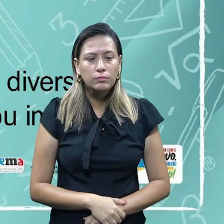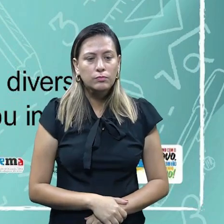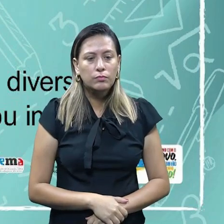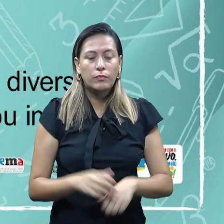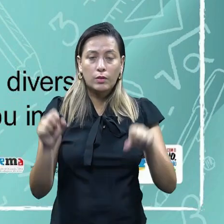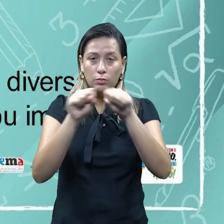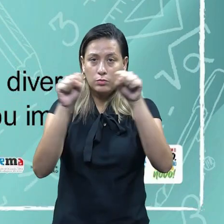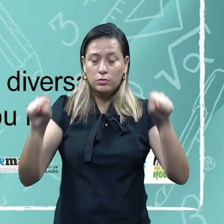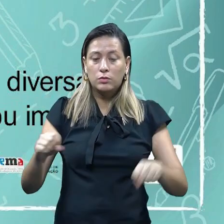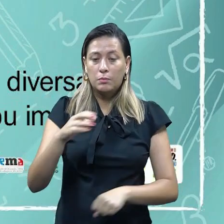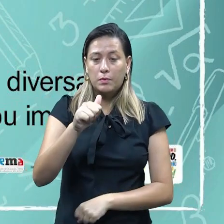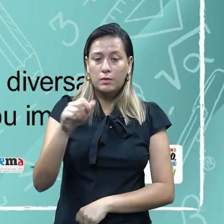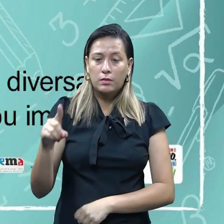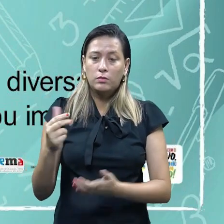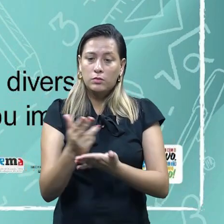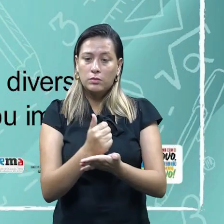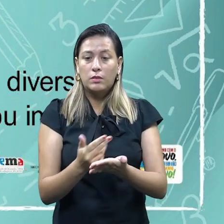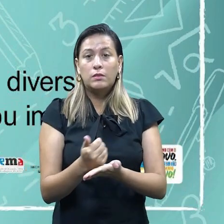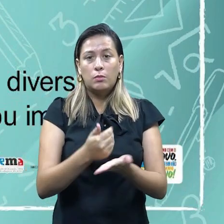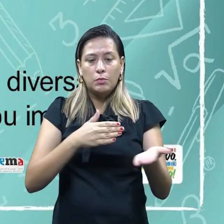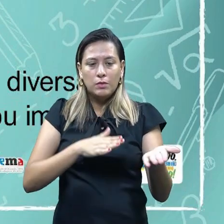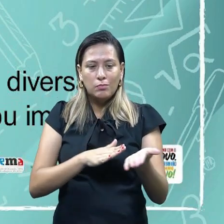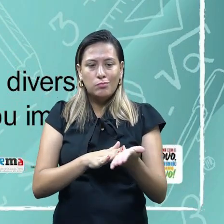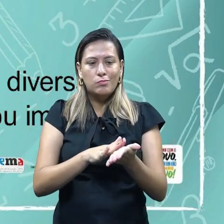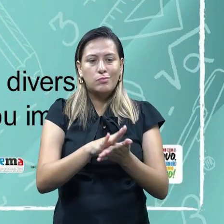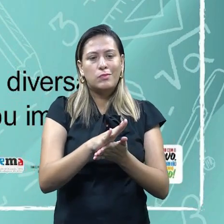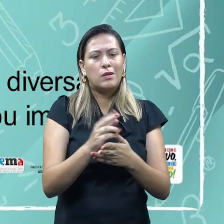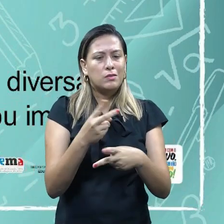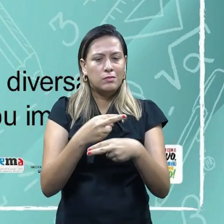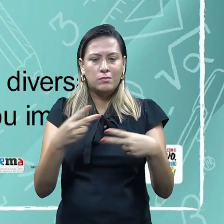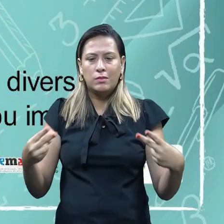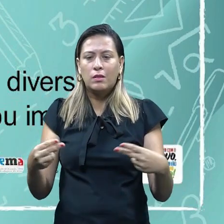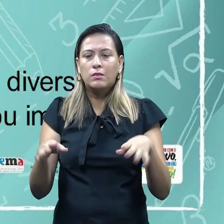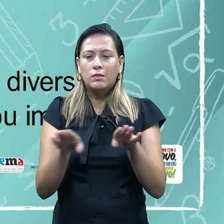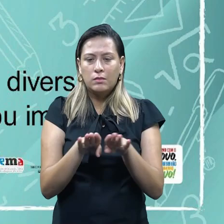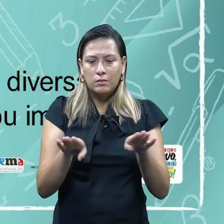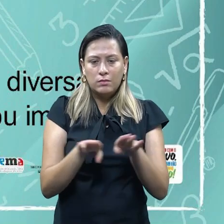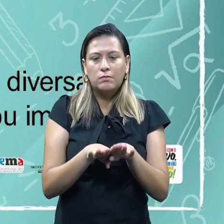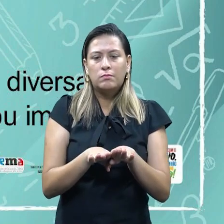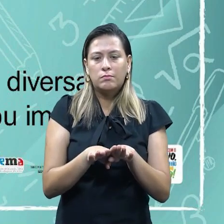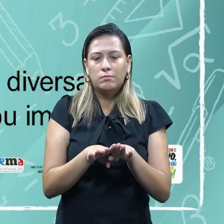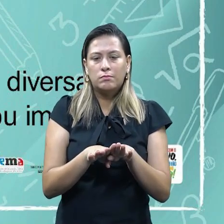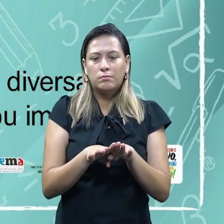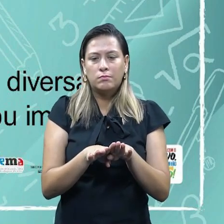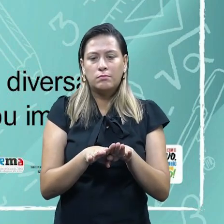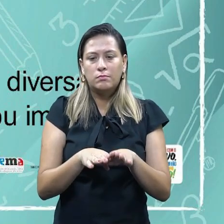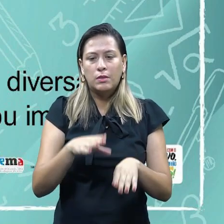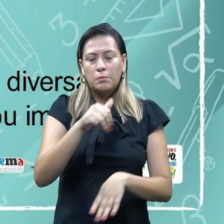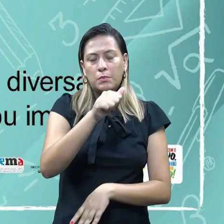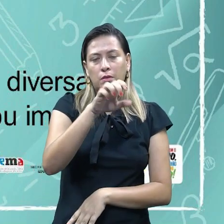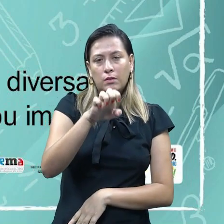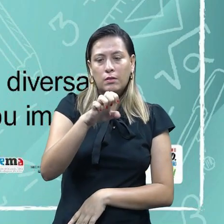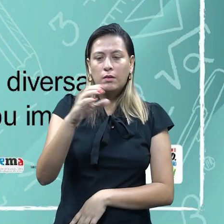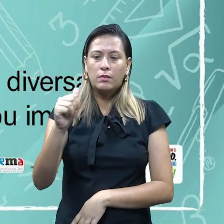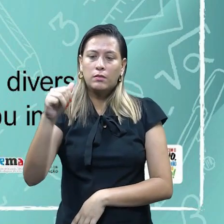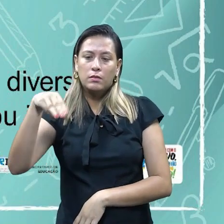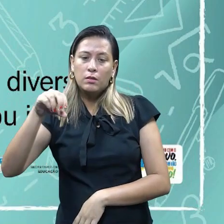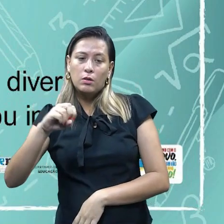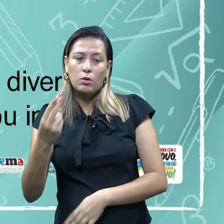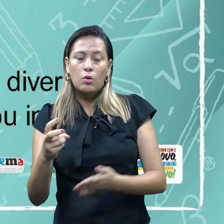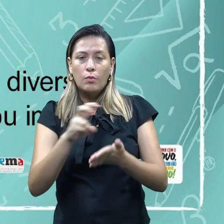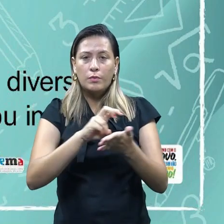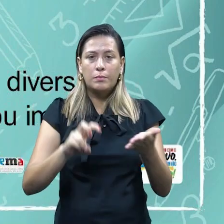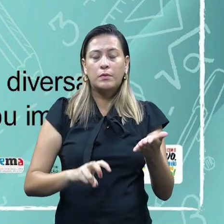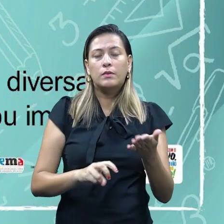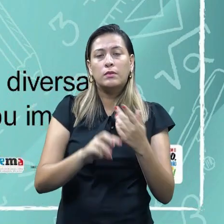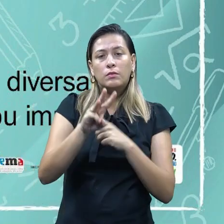CAD, desenhos podem ser impressos em diversas vistas e também serve de interface para o CAE e o CAM, ou a impressão